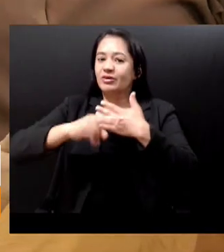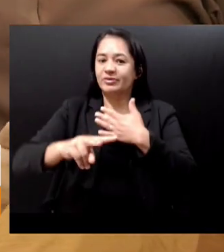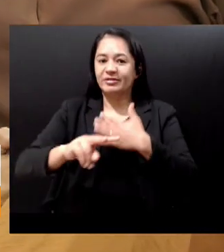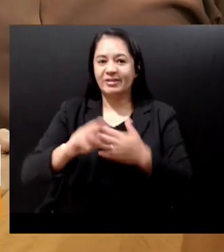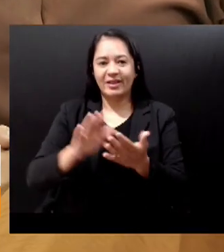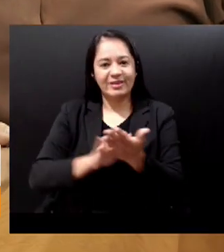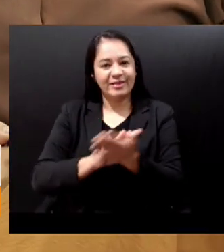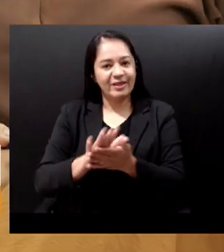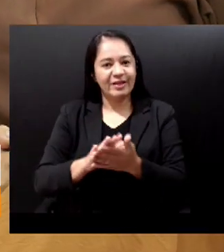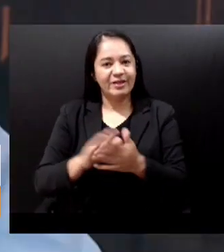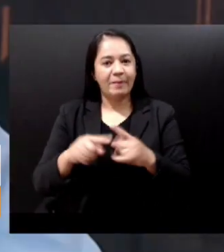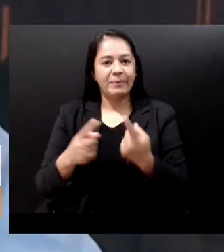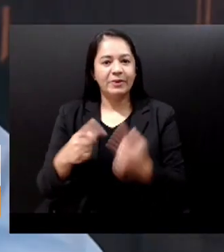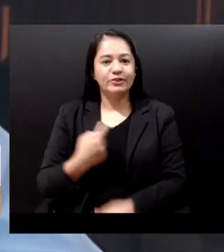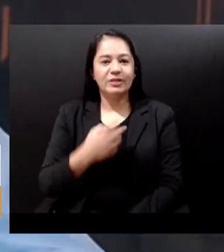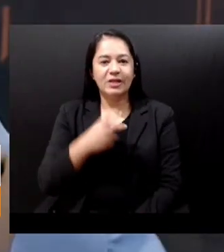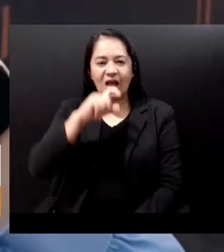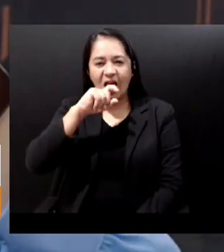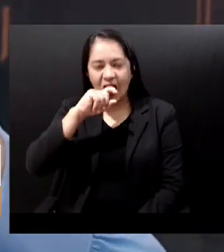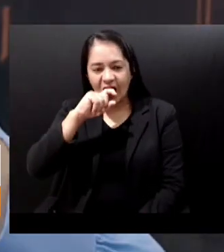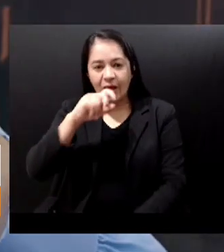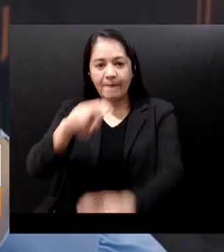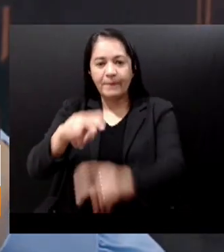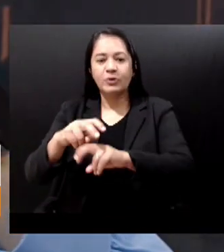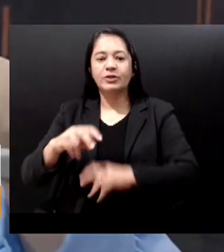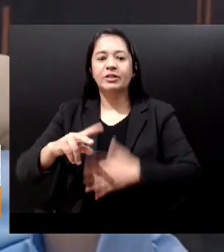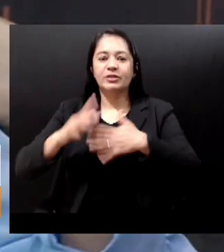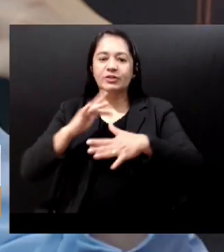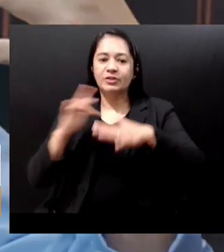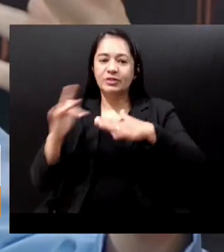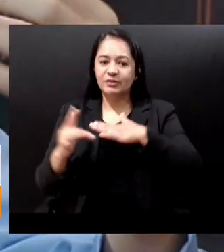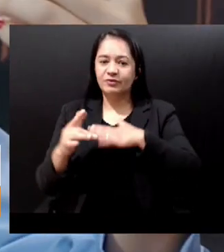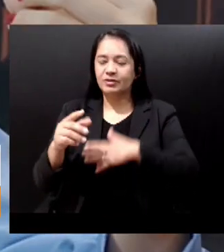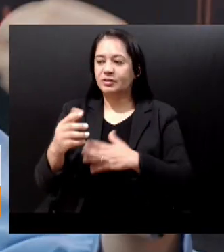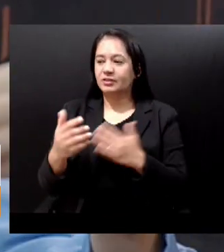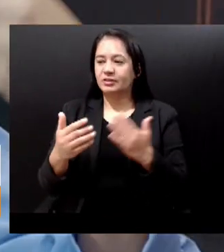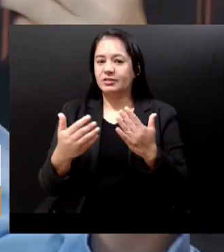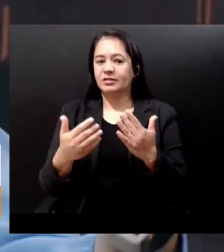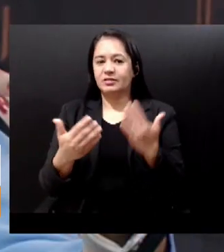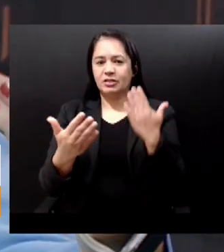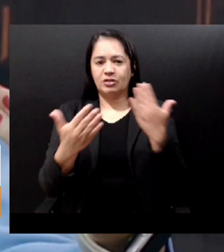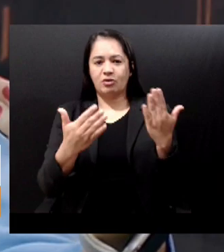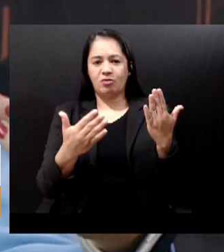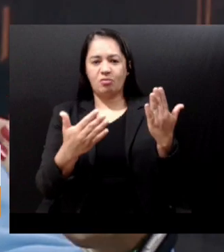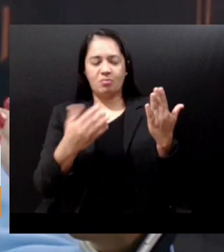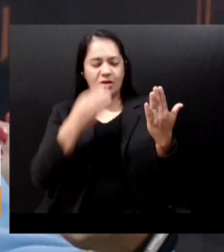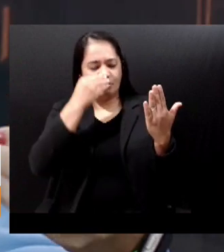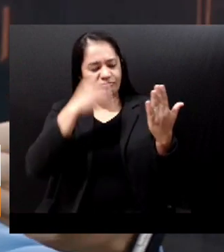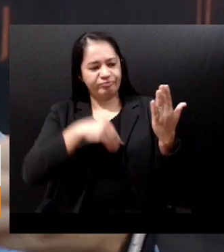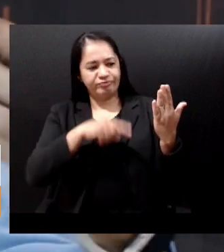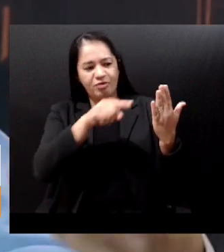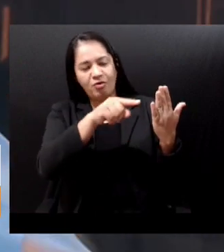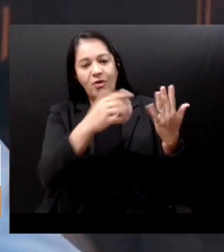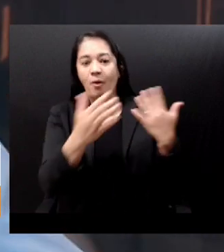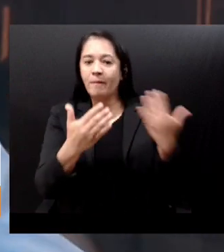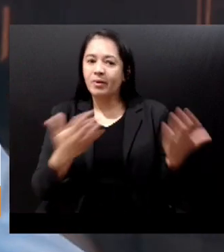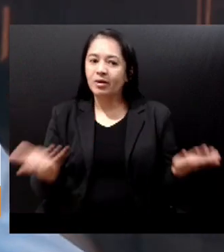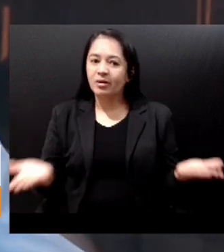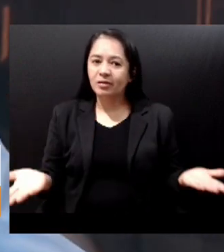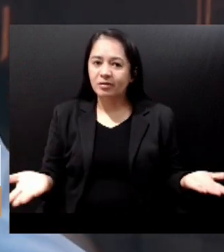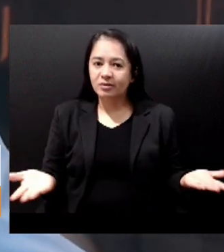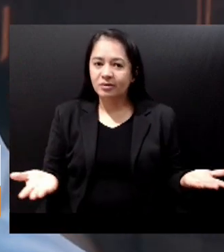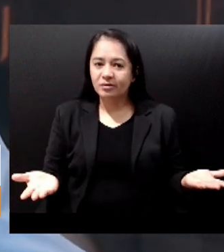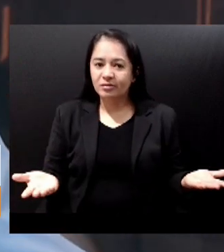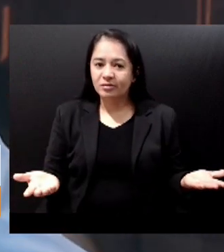acho que Uhum. é esse lugar de você se colocar em posição de inferioridade frente a alguém que se coloca numa posição de